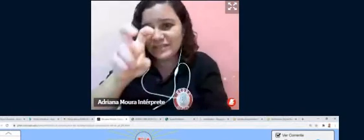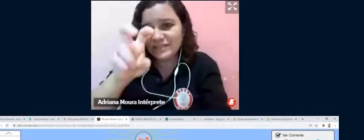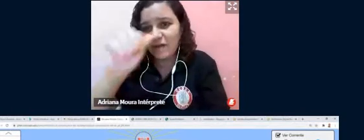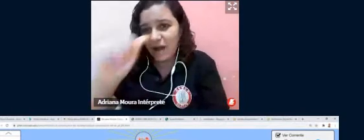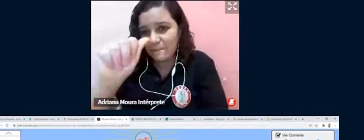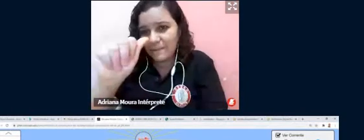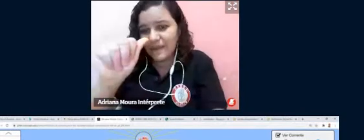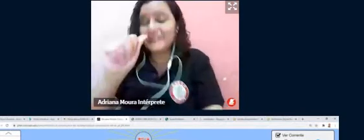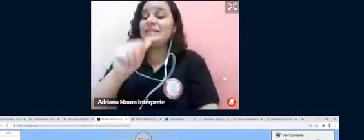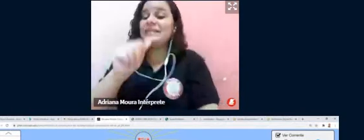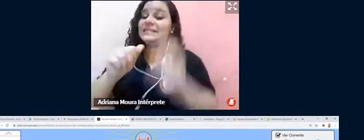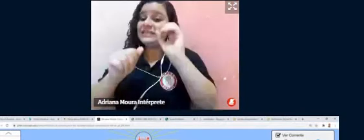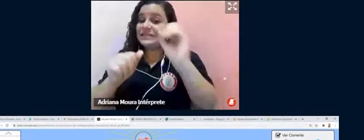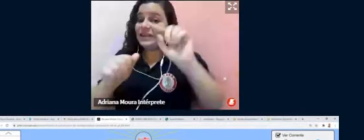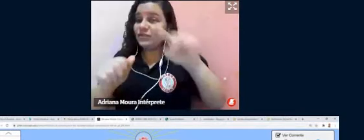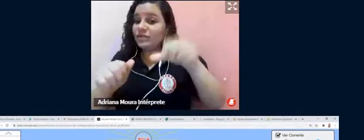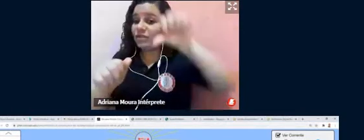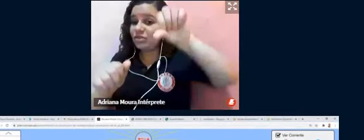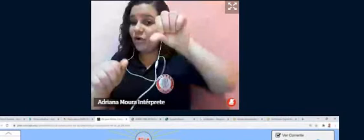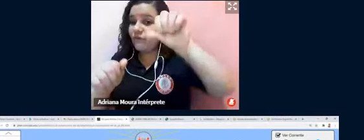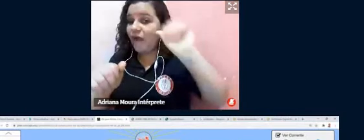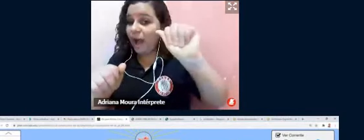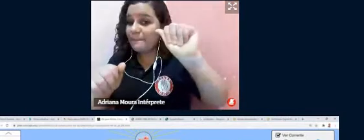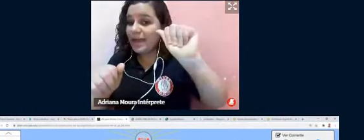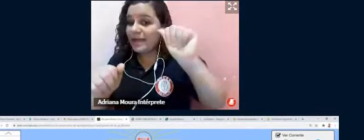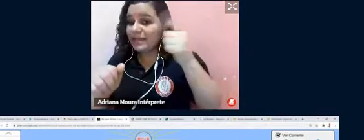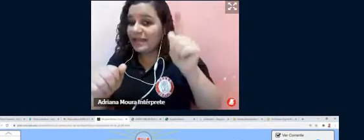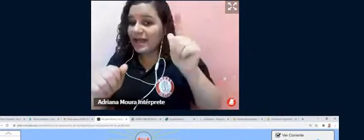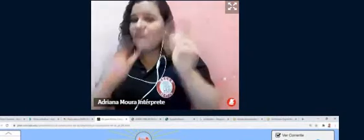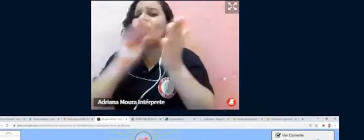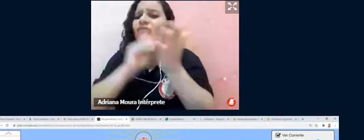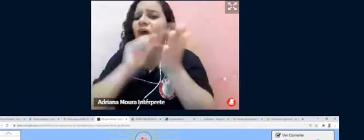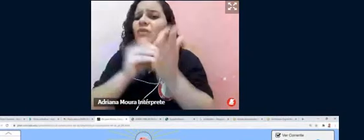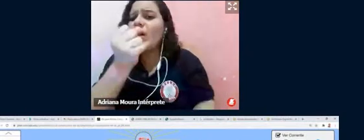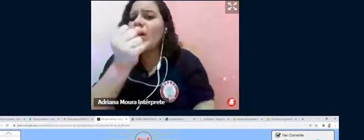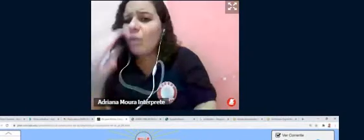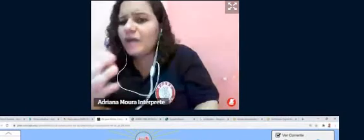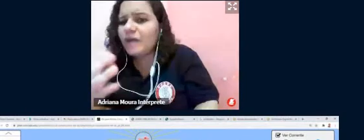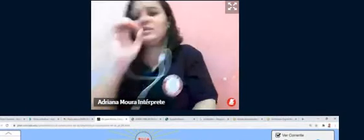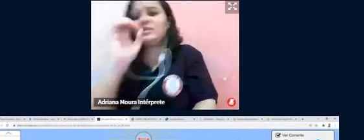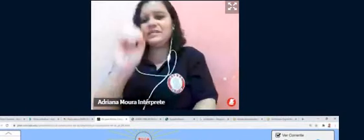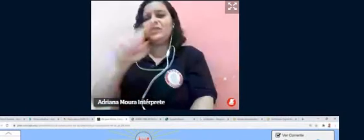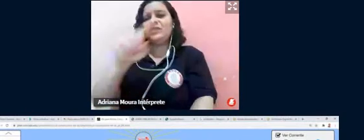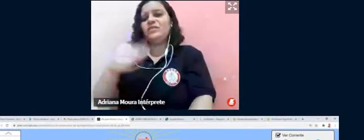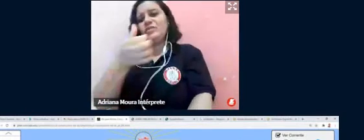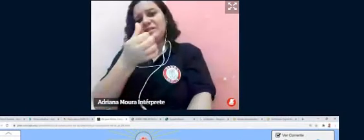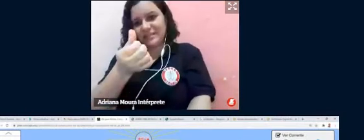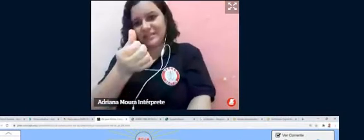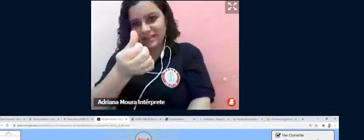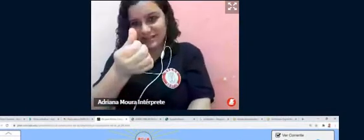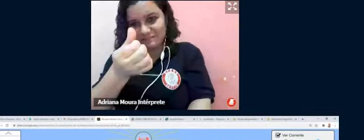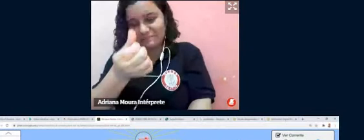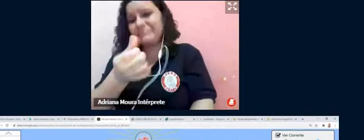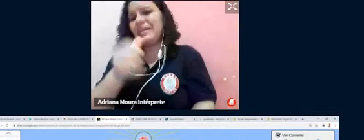amperes lá. Tá faltando quanto? 1,5, 0,9, falta quanto? 0,6. Esse 0,6 está indo para